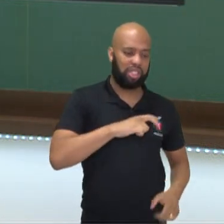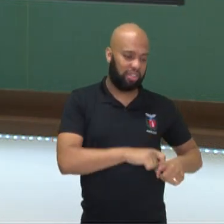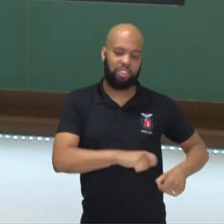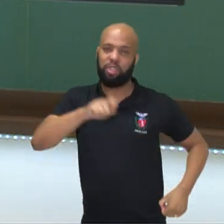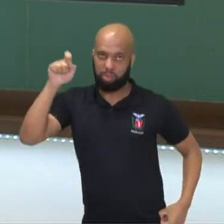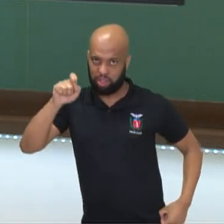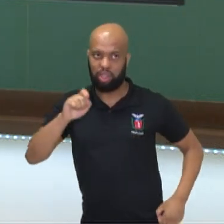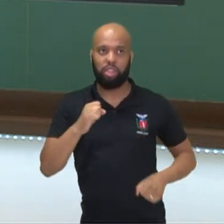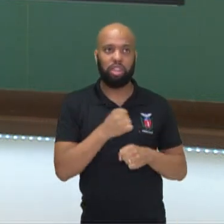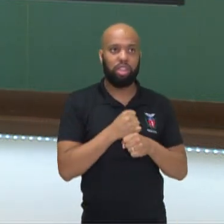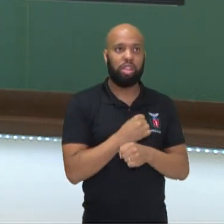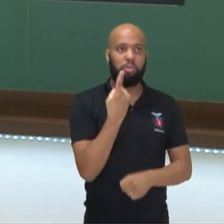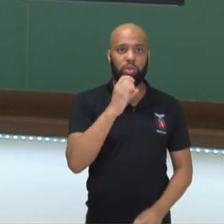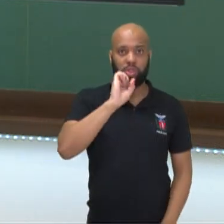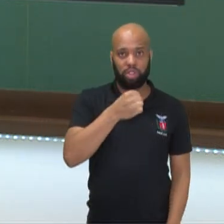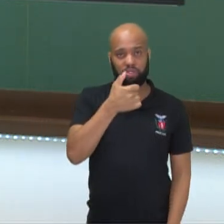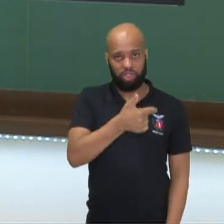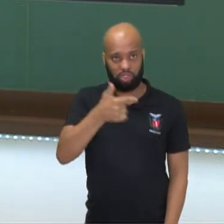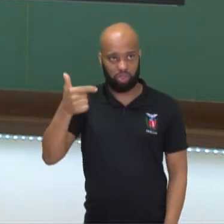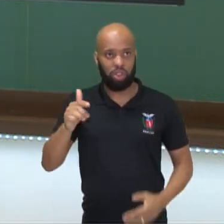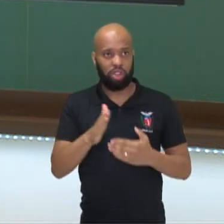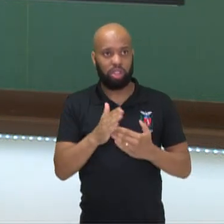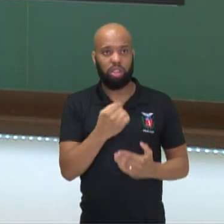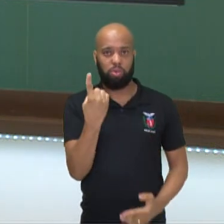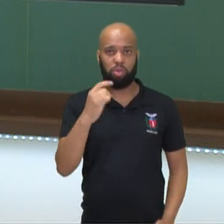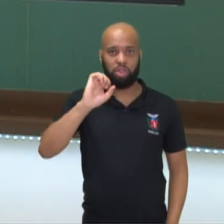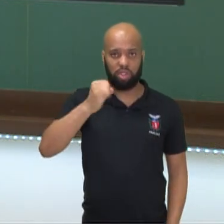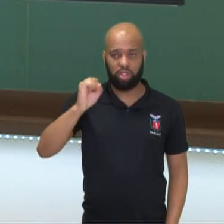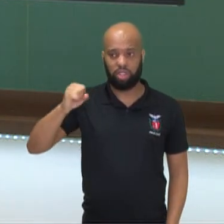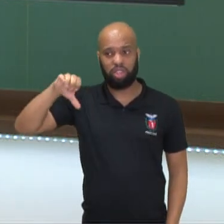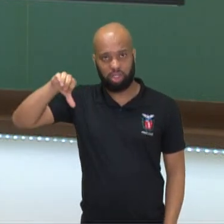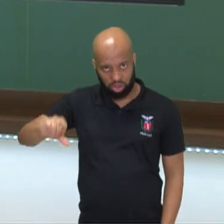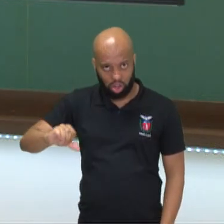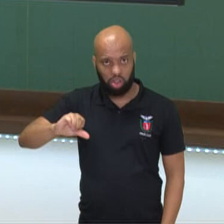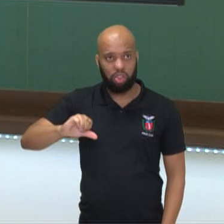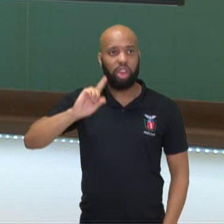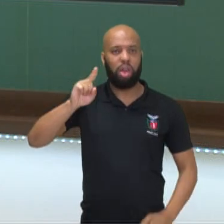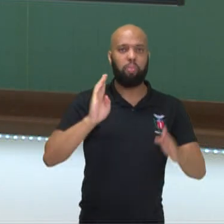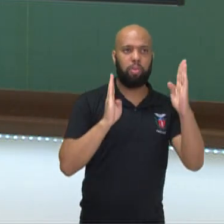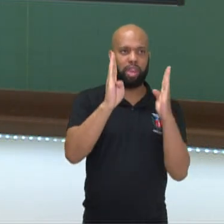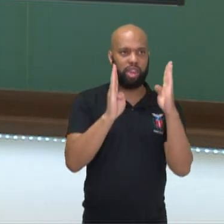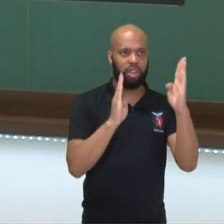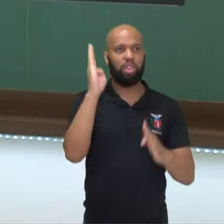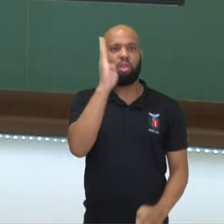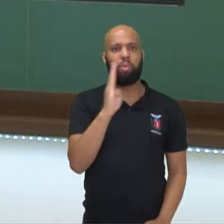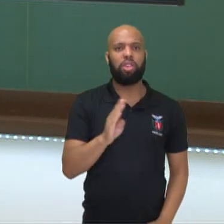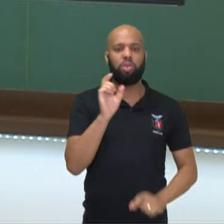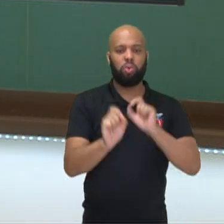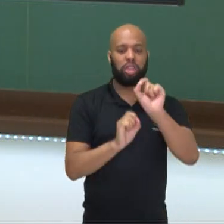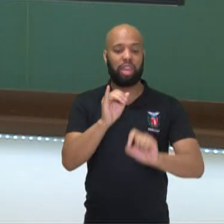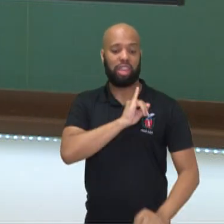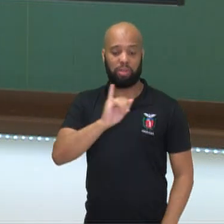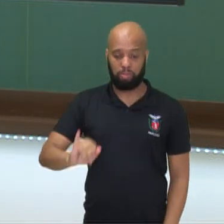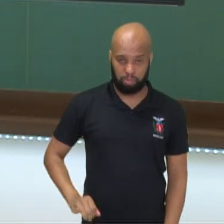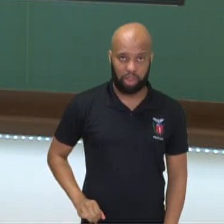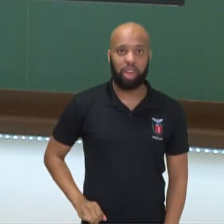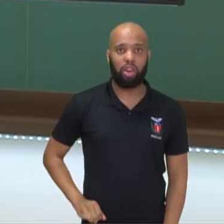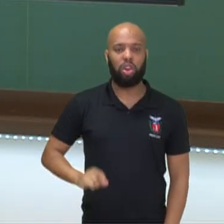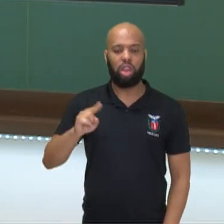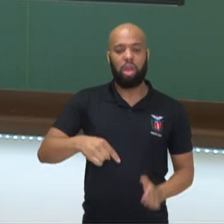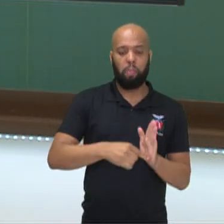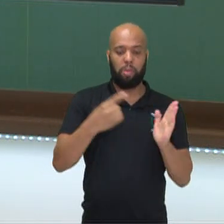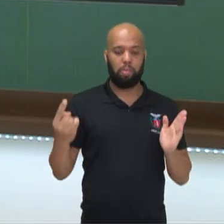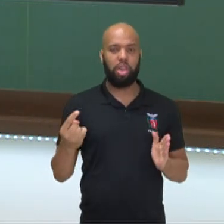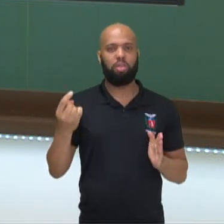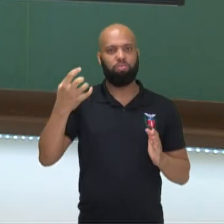Então, 1822 até 1889 foi o período em que o Brasil foi império. Primeiro reinado,